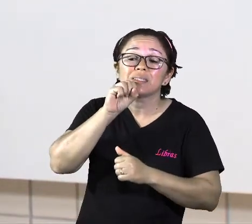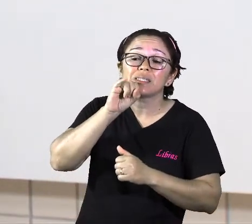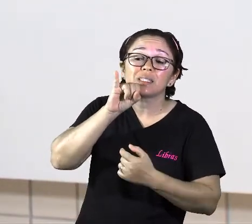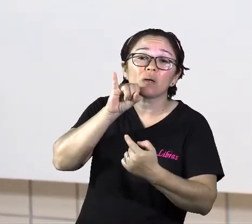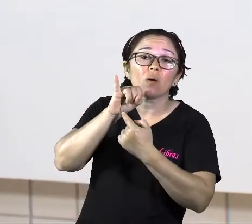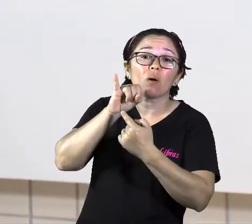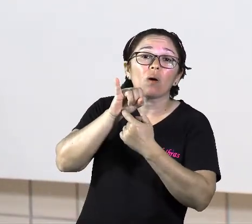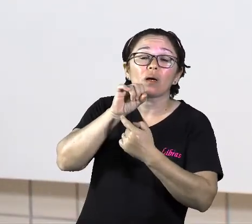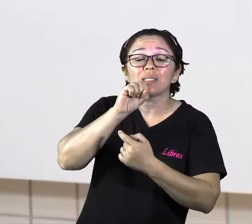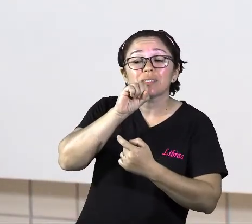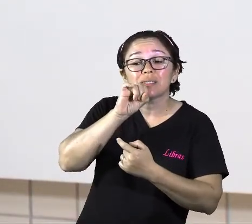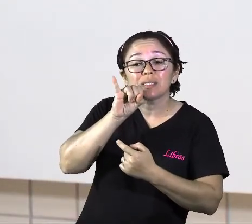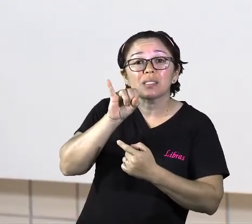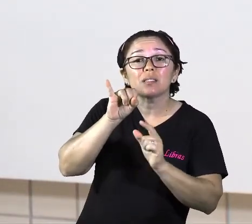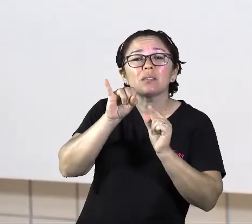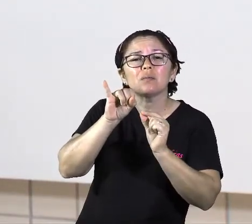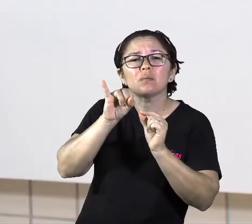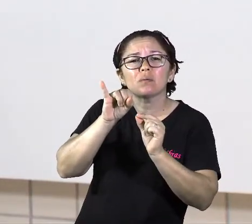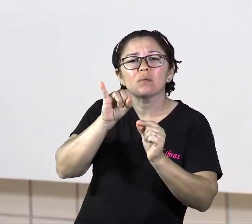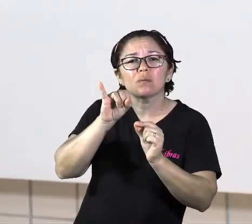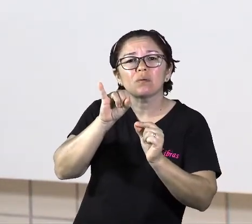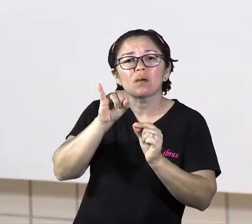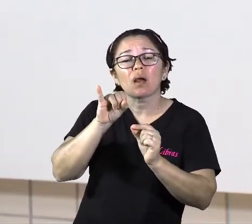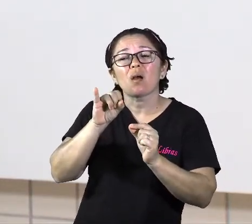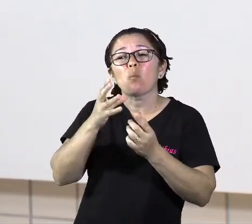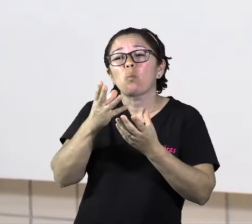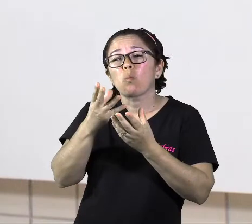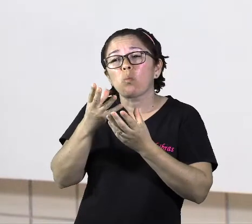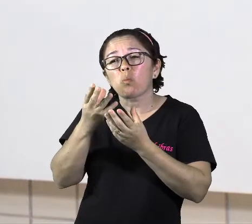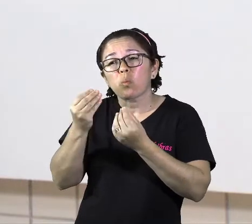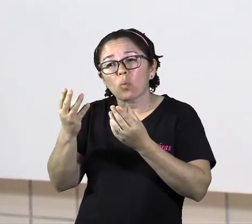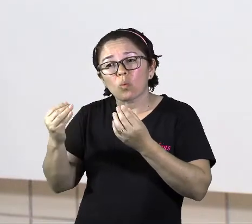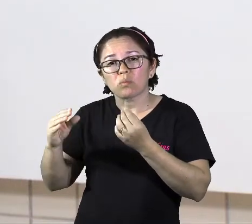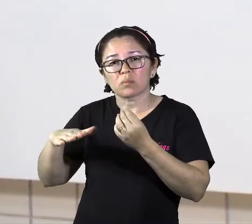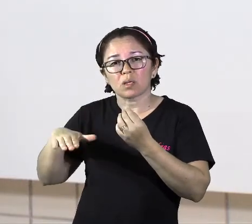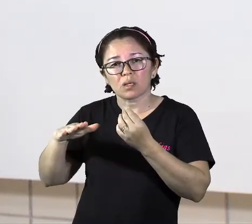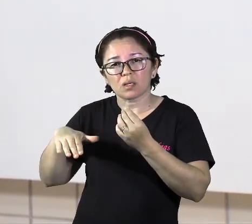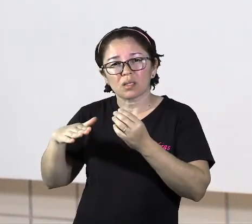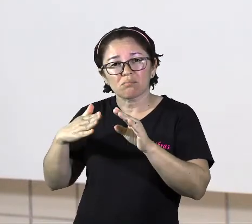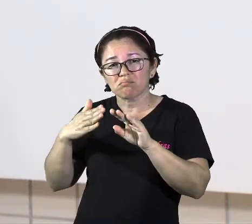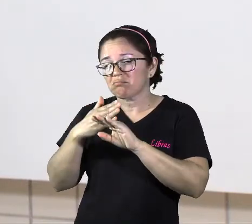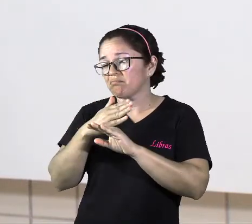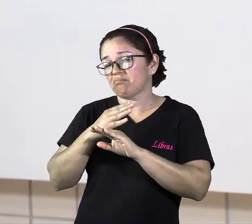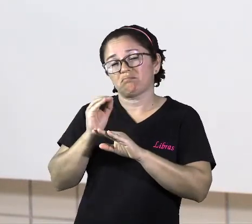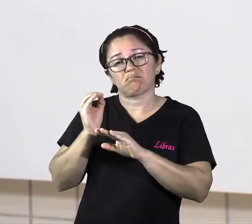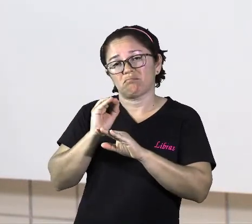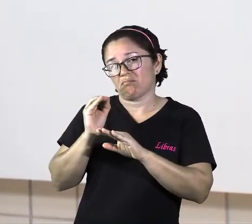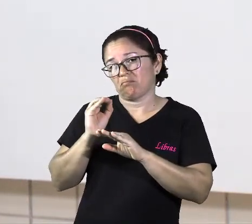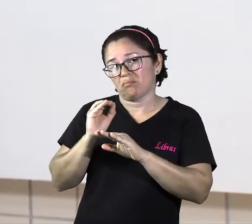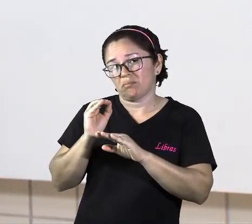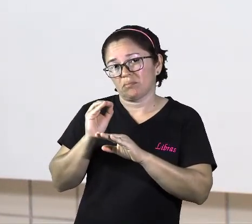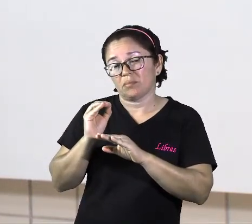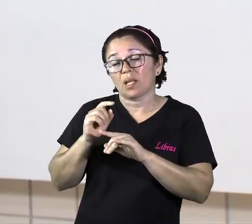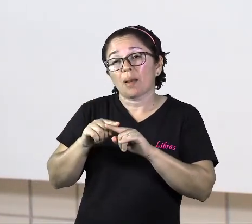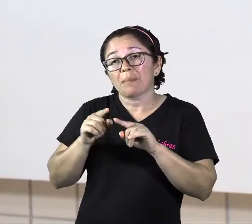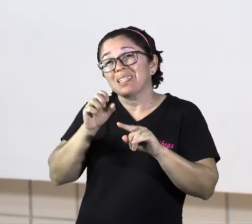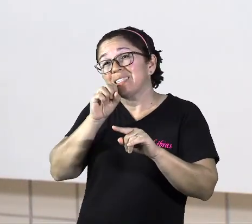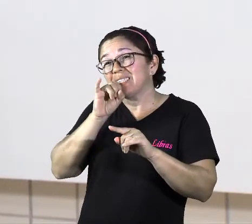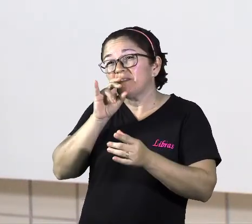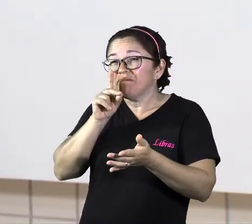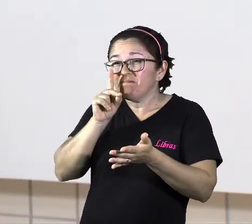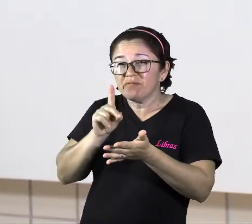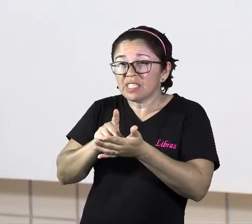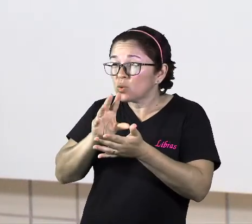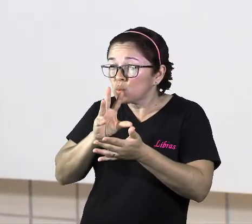na escola, indica o quê? Que nem todas as crianças estão na escola. Se estivessem, o quê? O